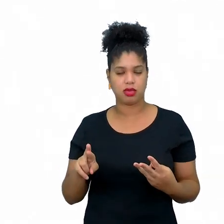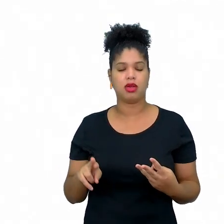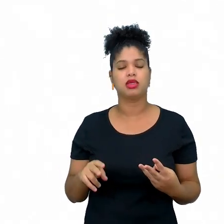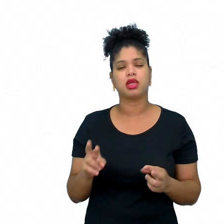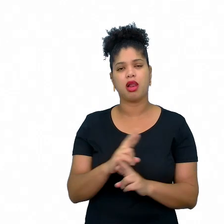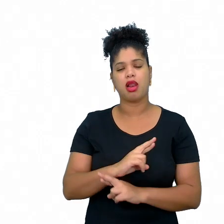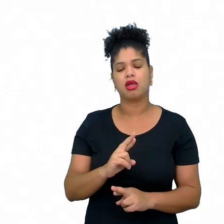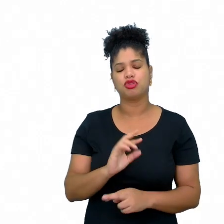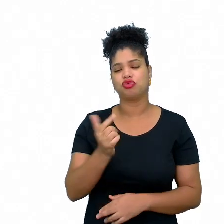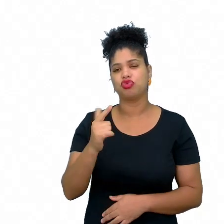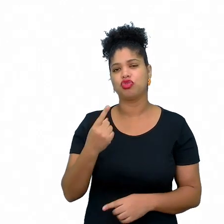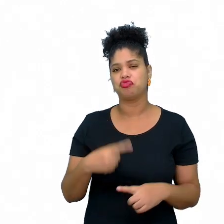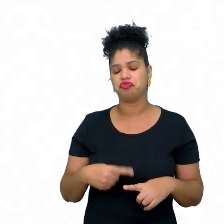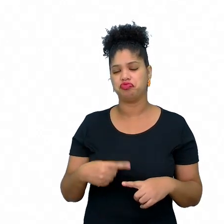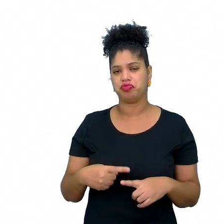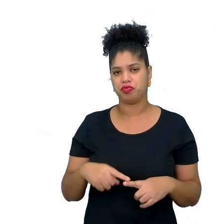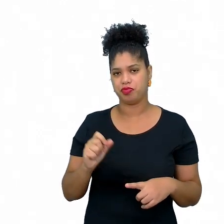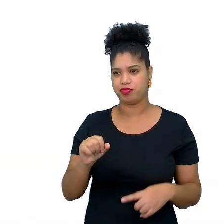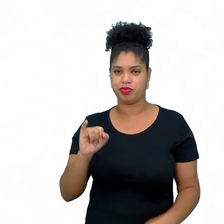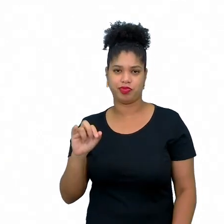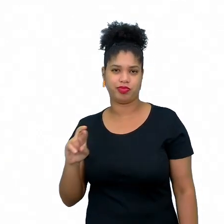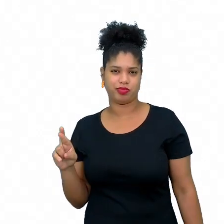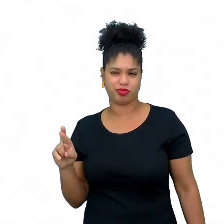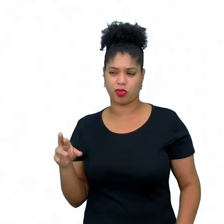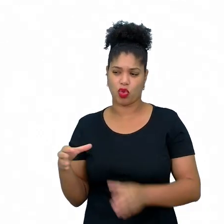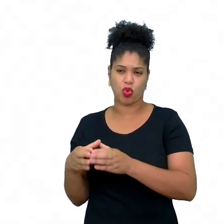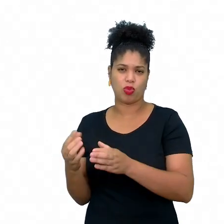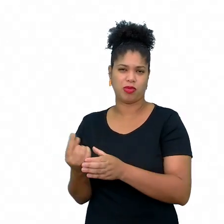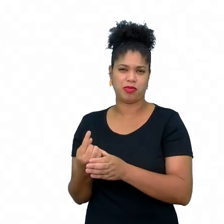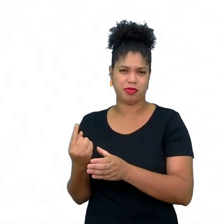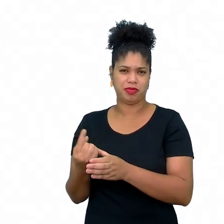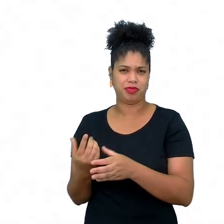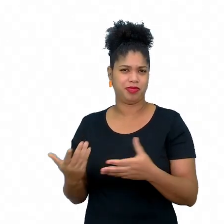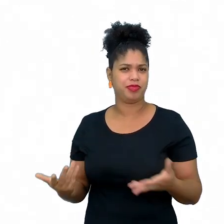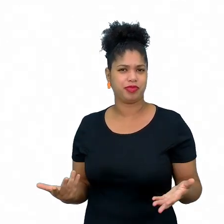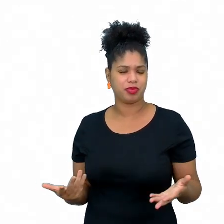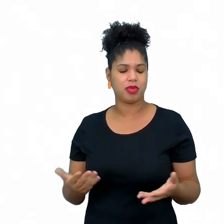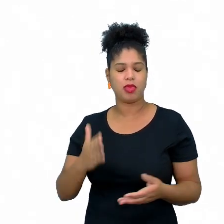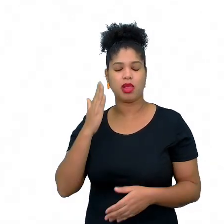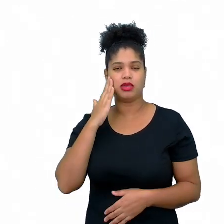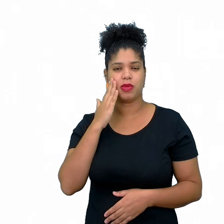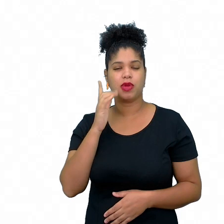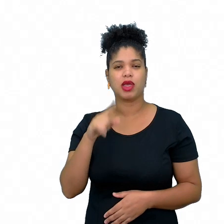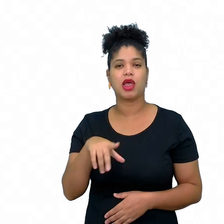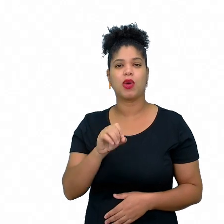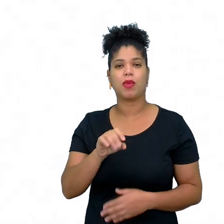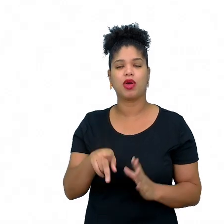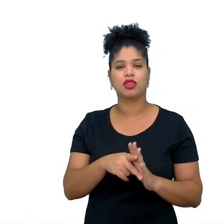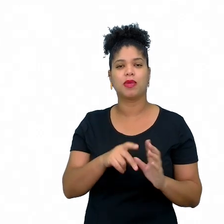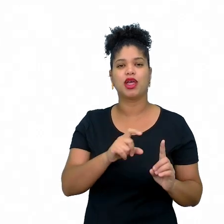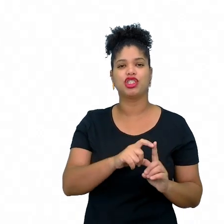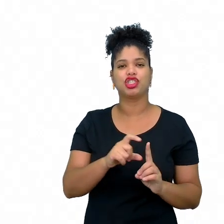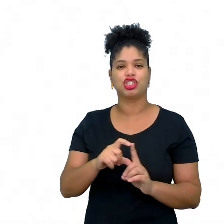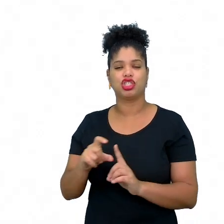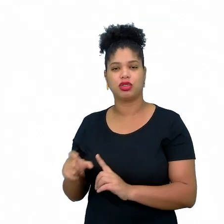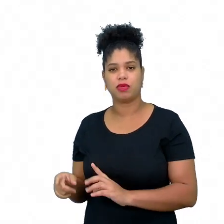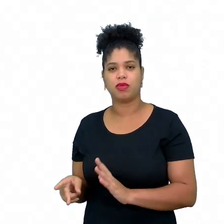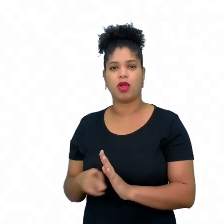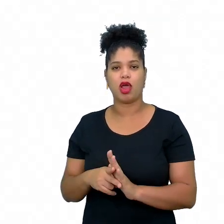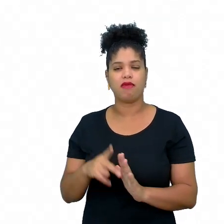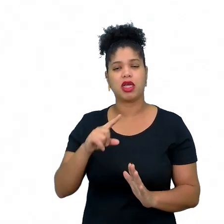demais conjuntos e também discutir com eles o que são dízimas periódicas e dízimas